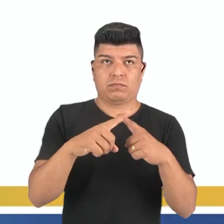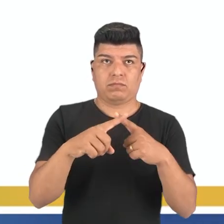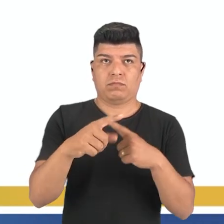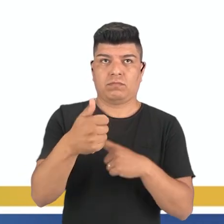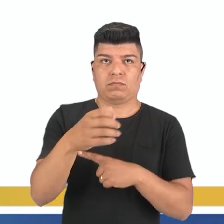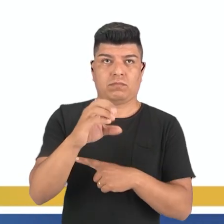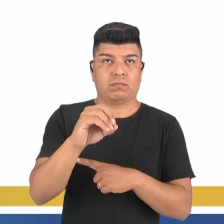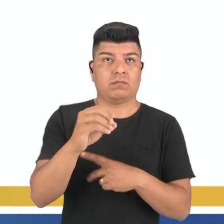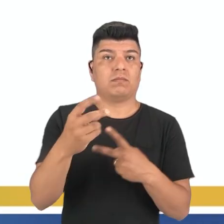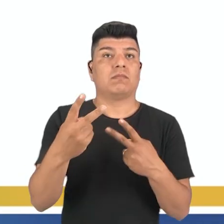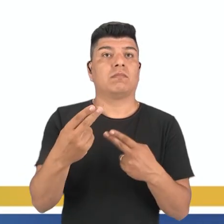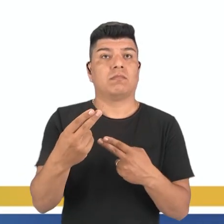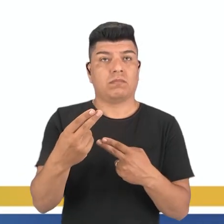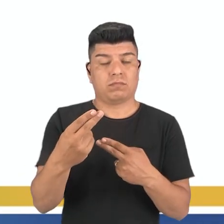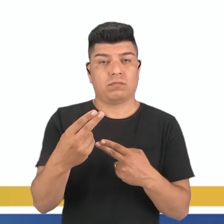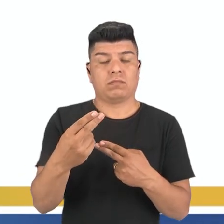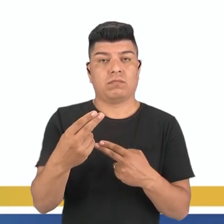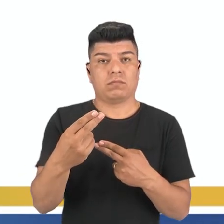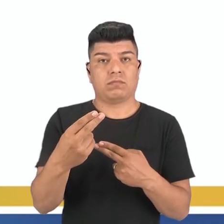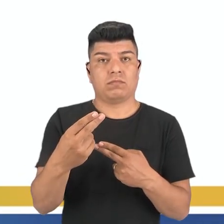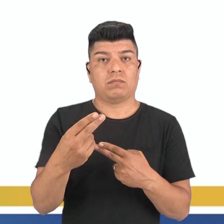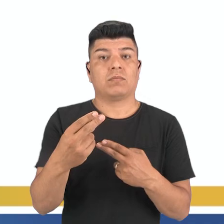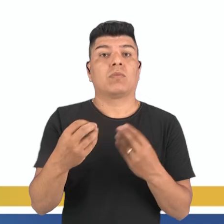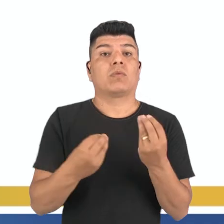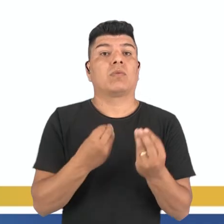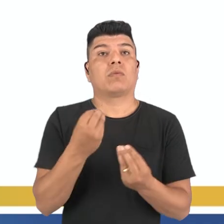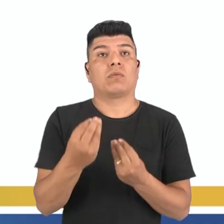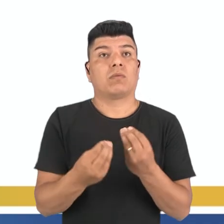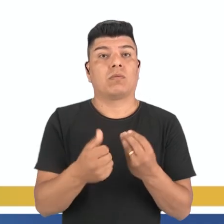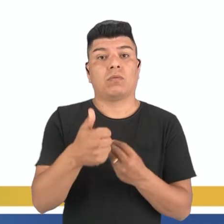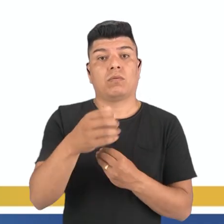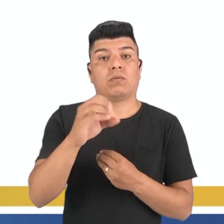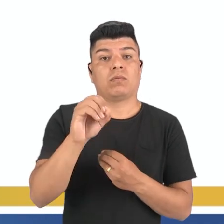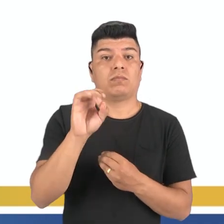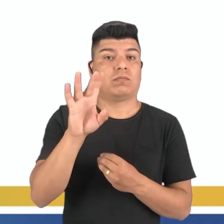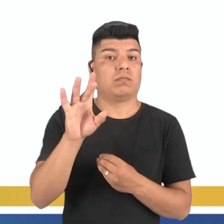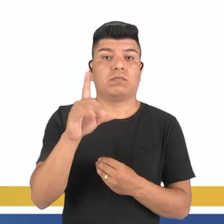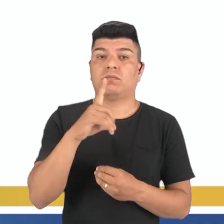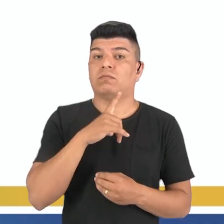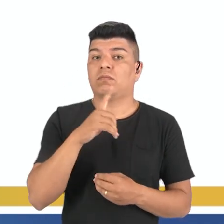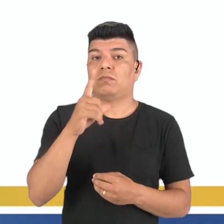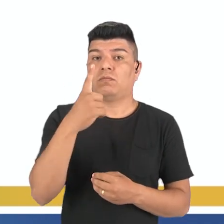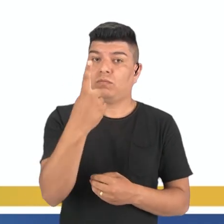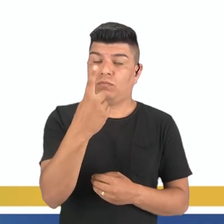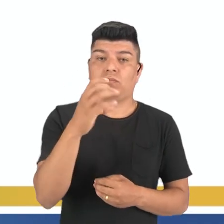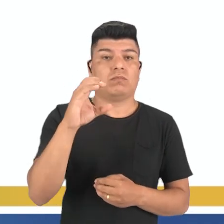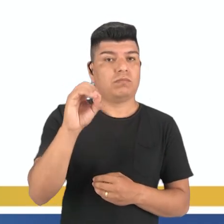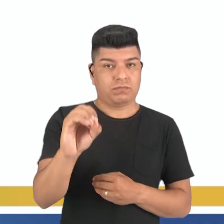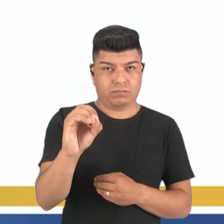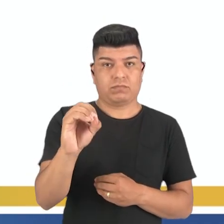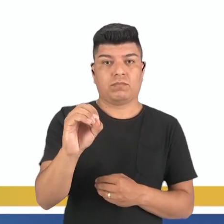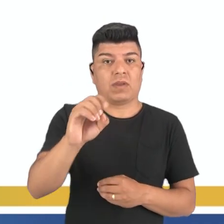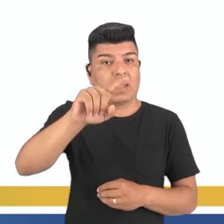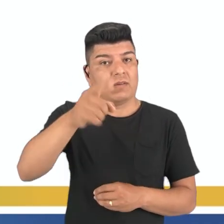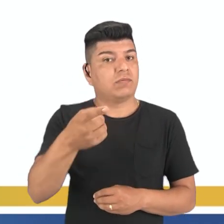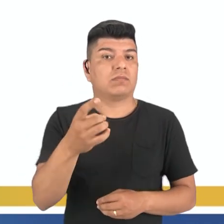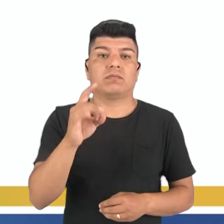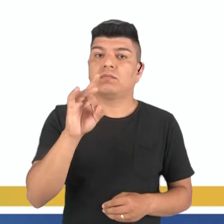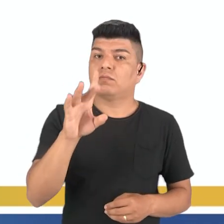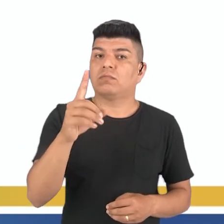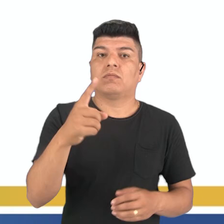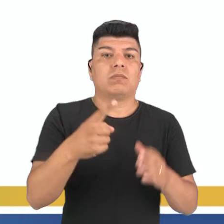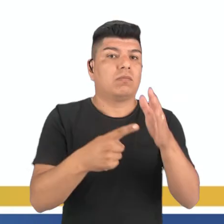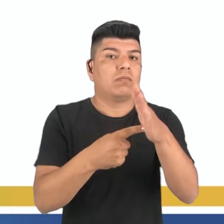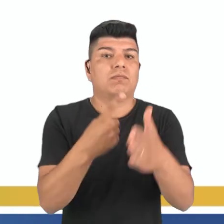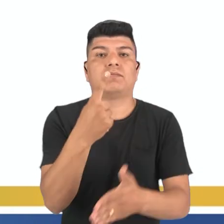3,75 vezes 10, como 10 tem um zero, pessoal, a vírgula ela vai se deslocar